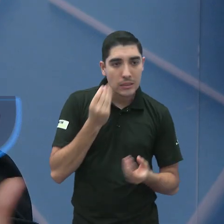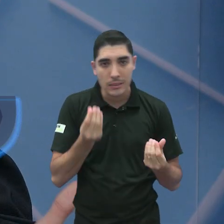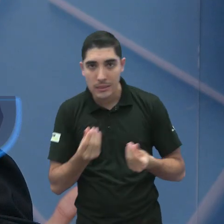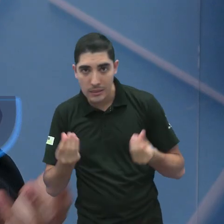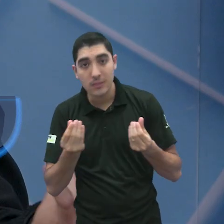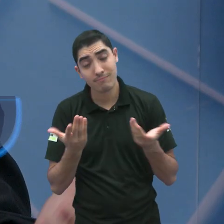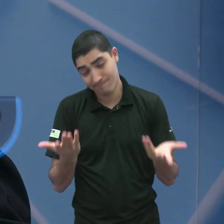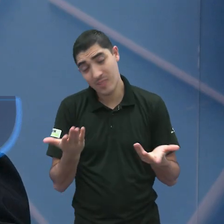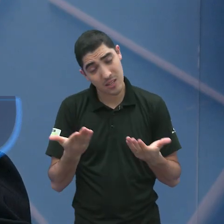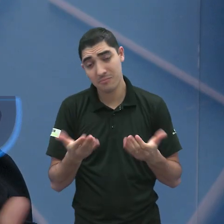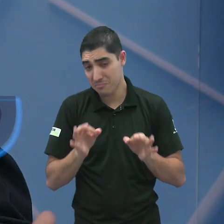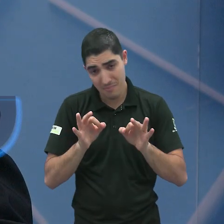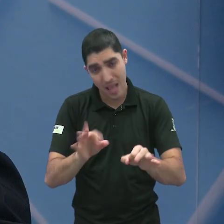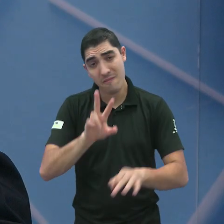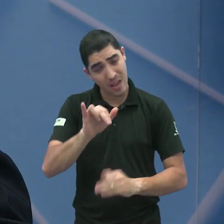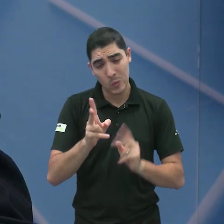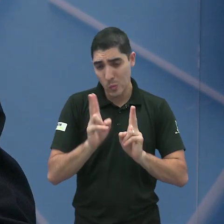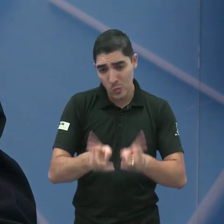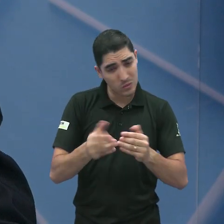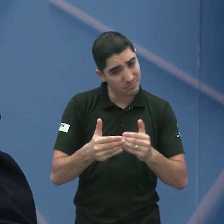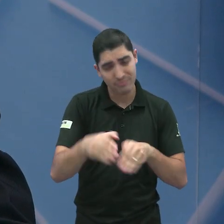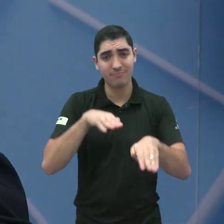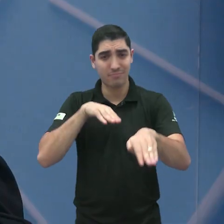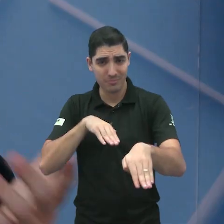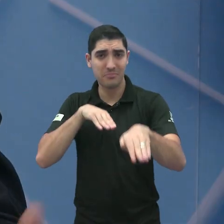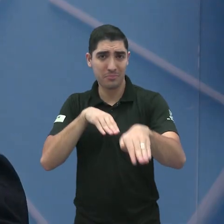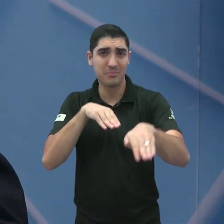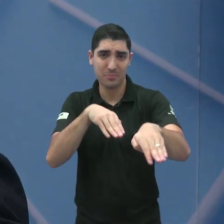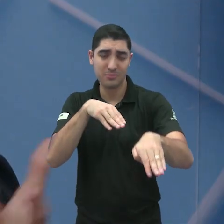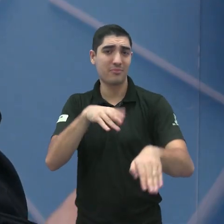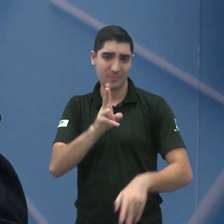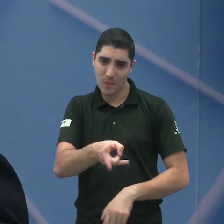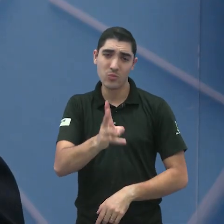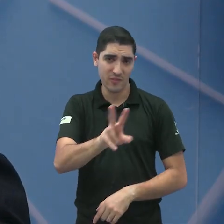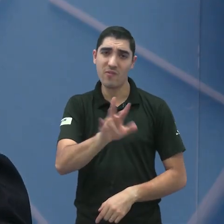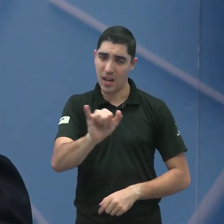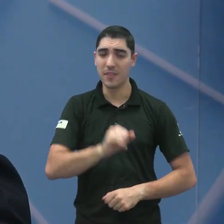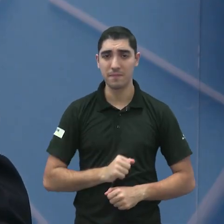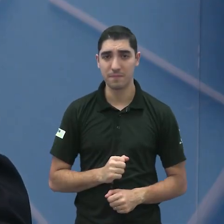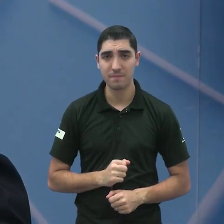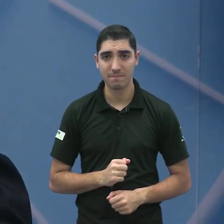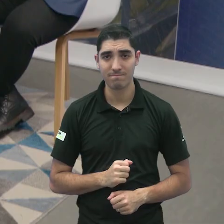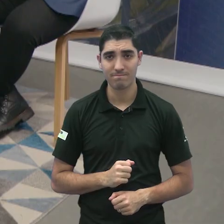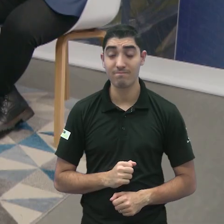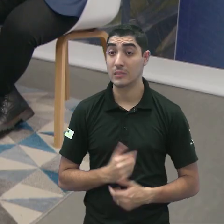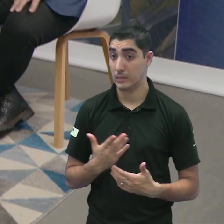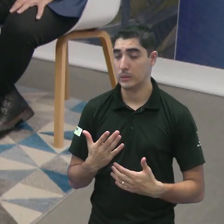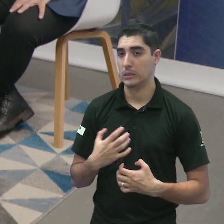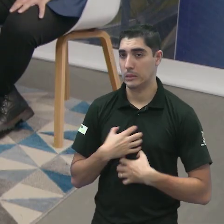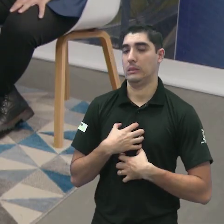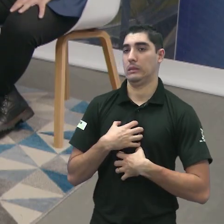Então, inevitavelmente, vai acontecer os congestionamentos, vai acontecer aí esse aumento das frotas mesmo. É